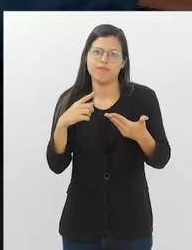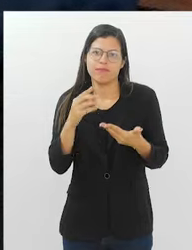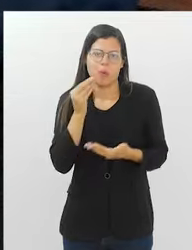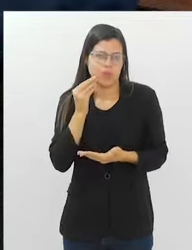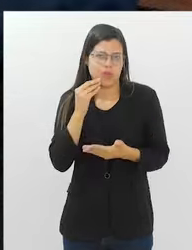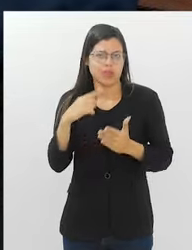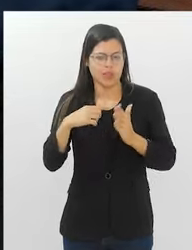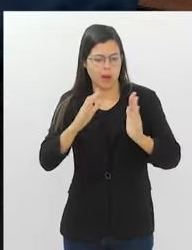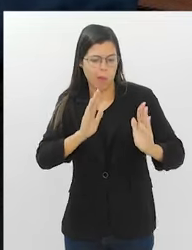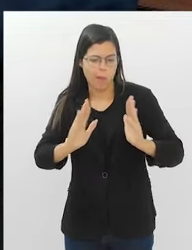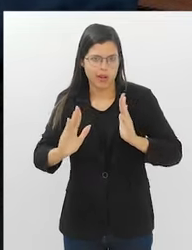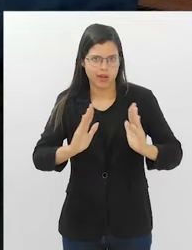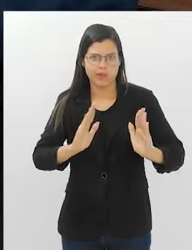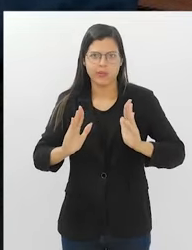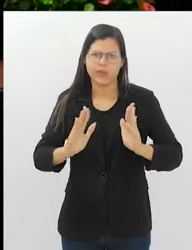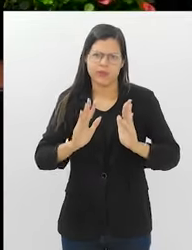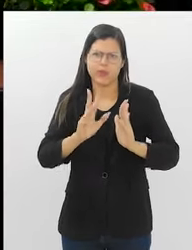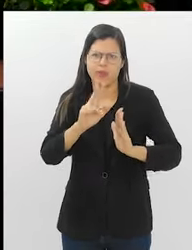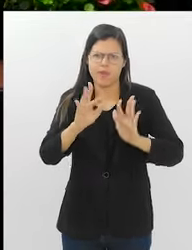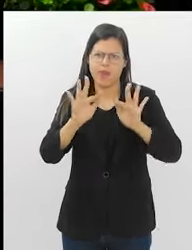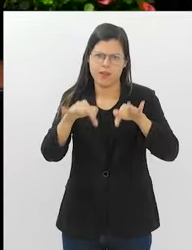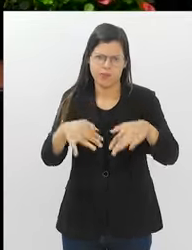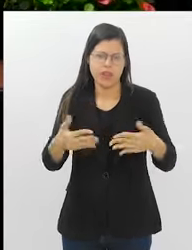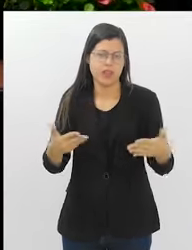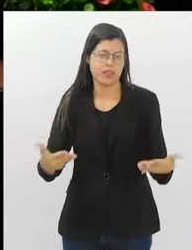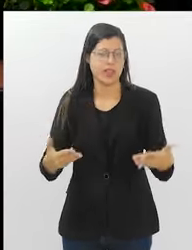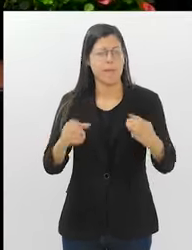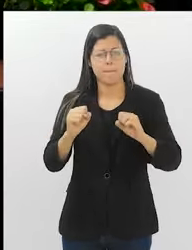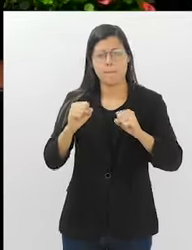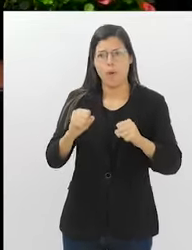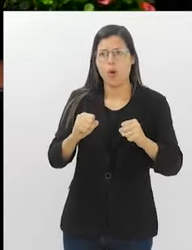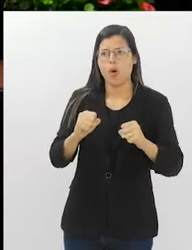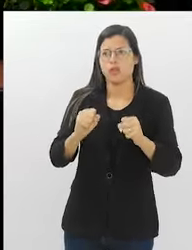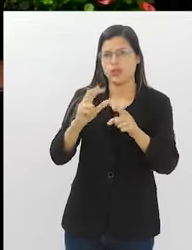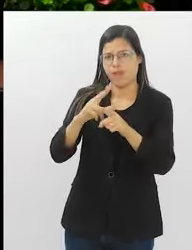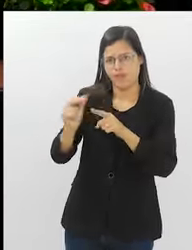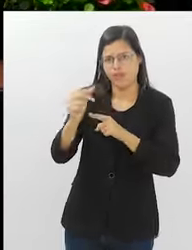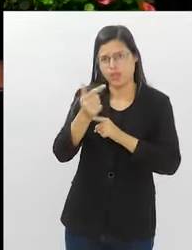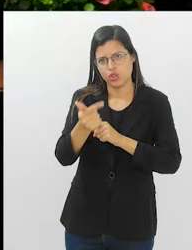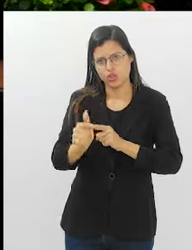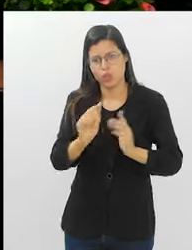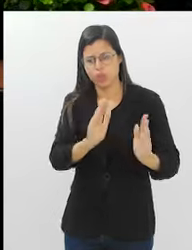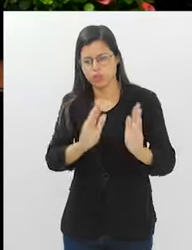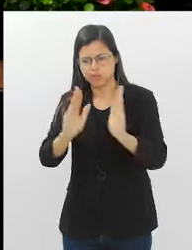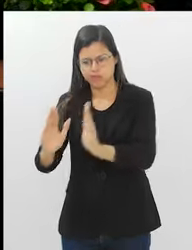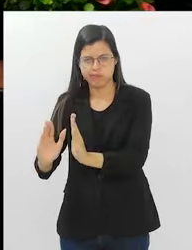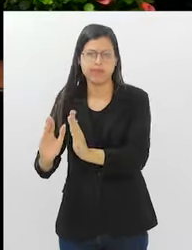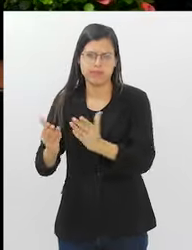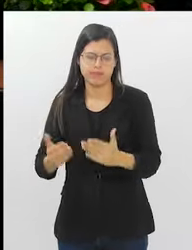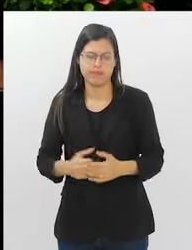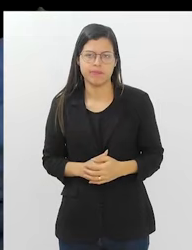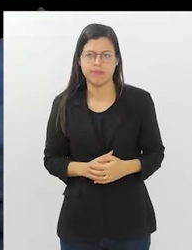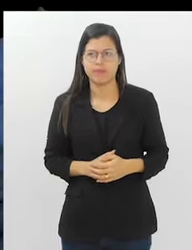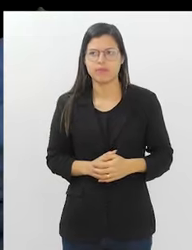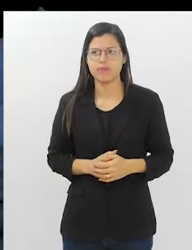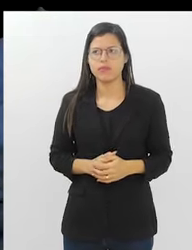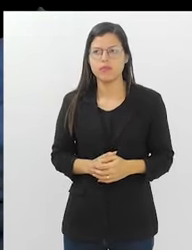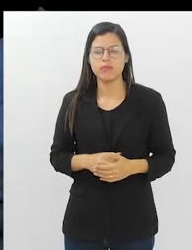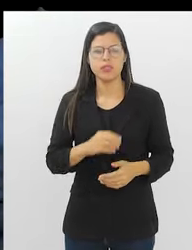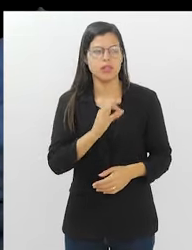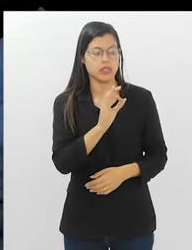mandato vai acabar e, obviamente, você pode ser reeleito por mais um período, mas só por mais um período.